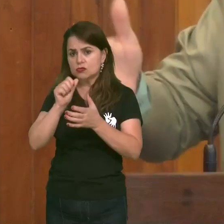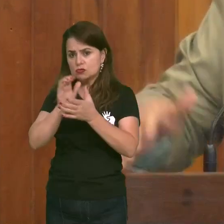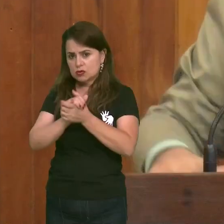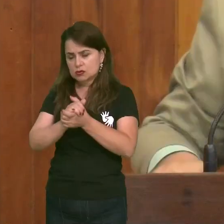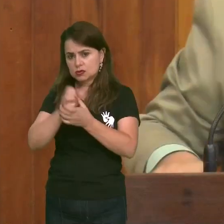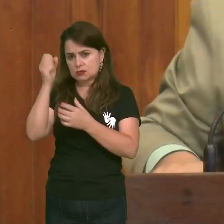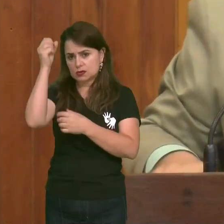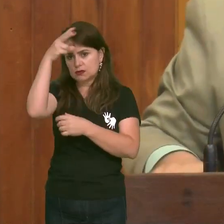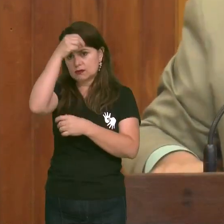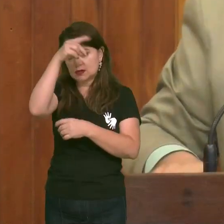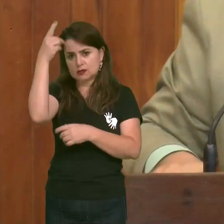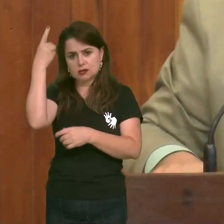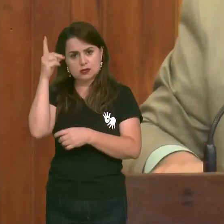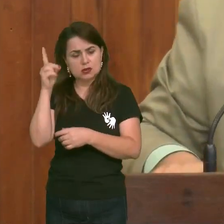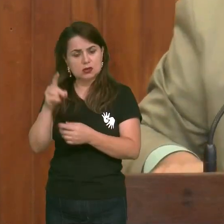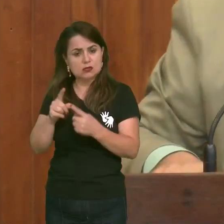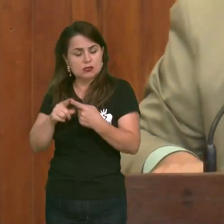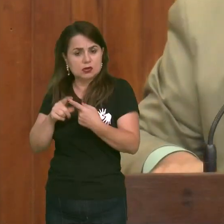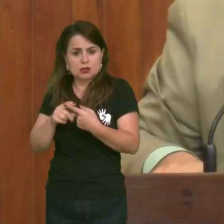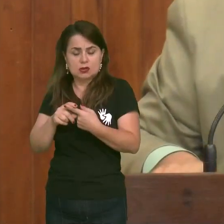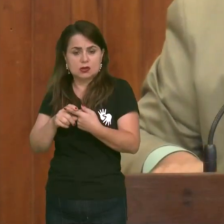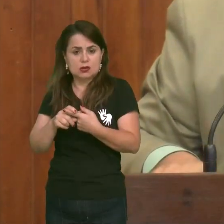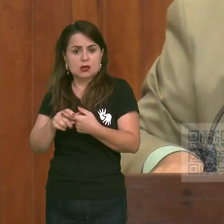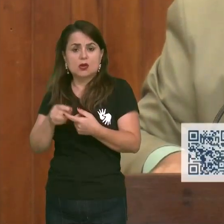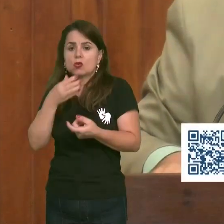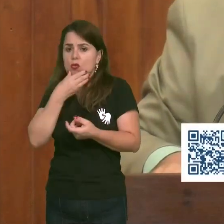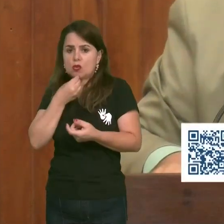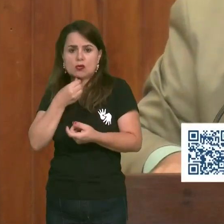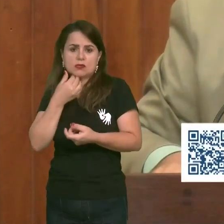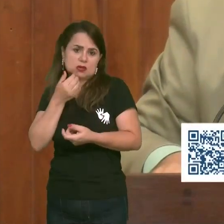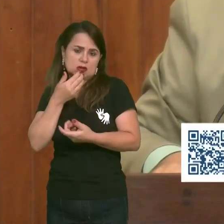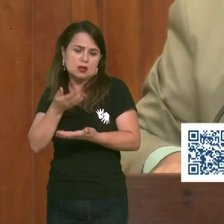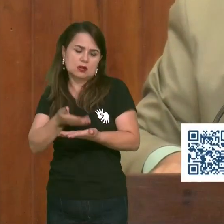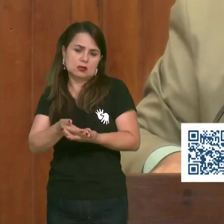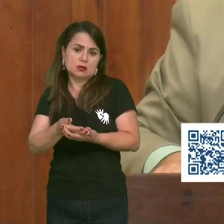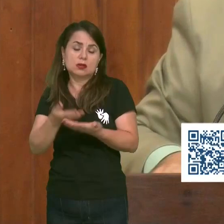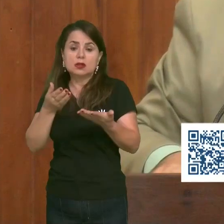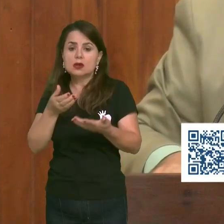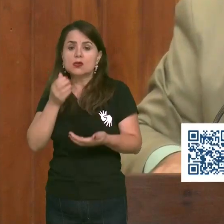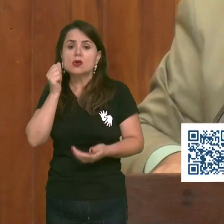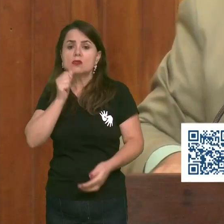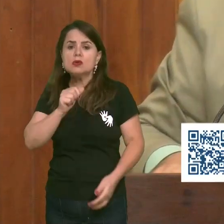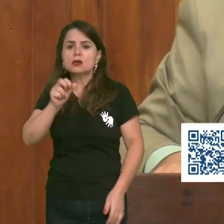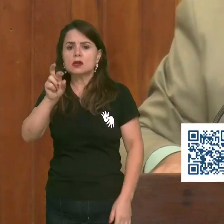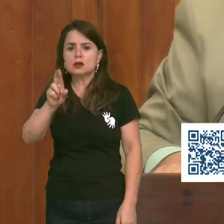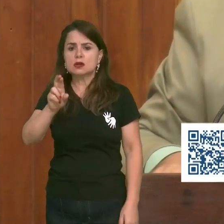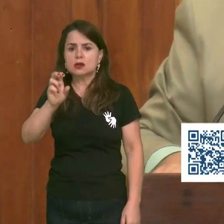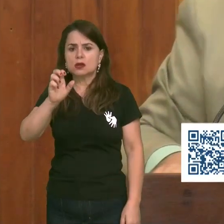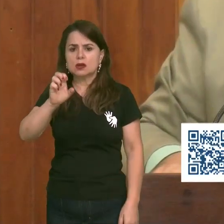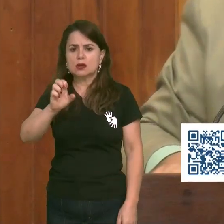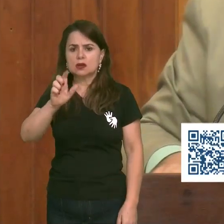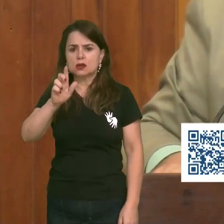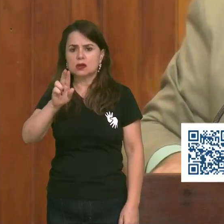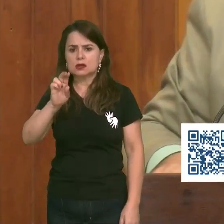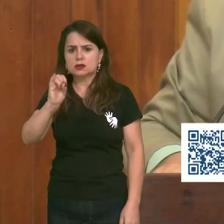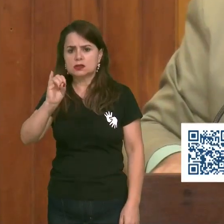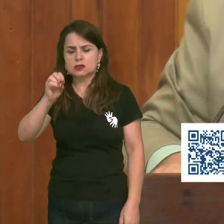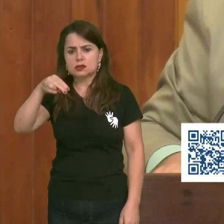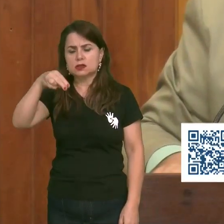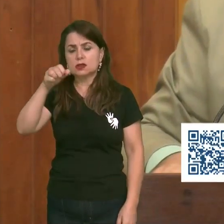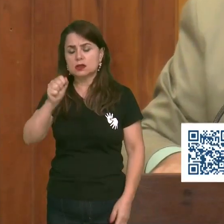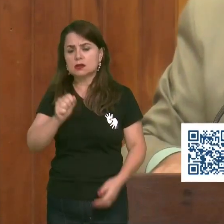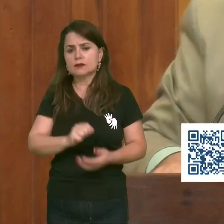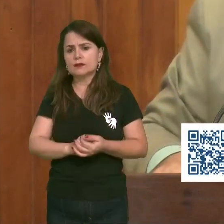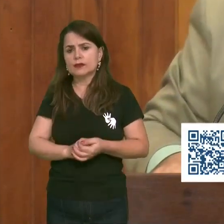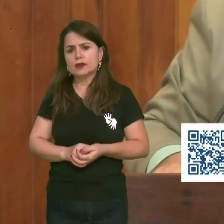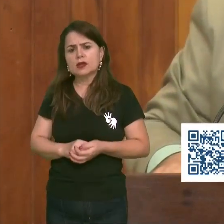concluir senhor presidente pedisse encarecidamente Dona Regina a senhora que utiliza-se tanto do serviço voluntários do Tiro de Guerra